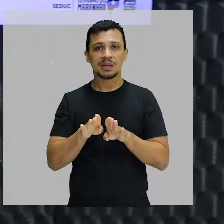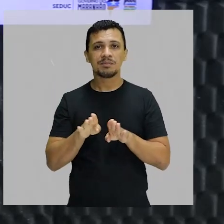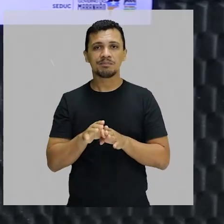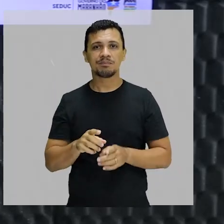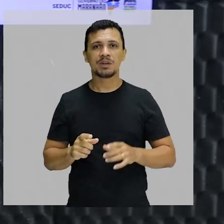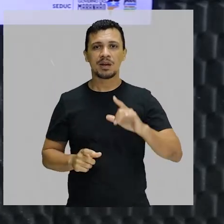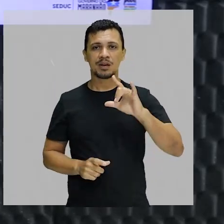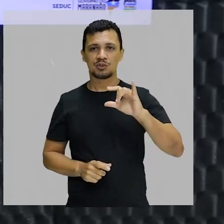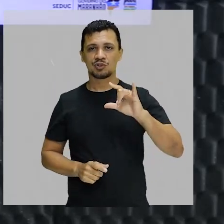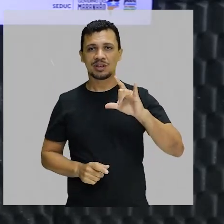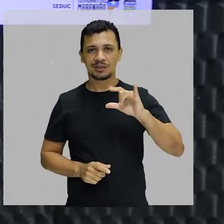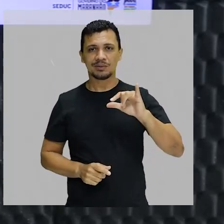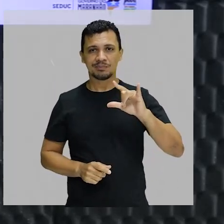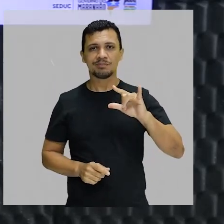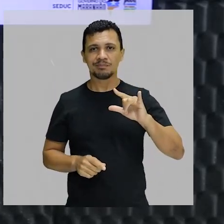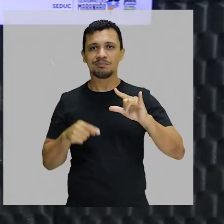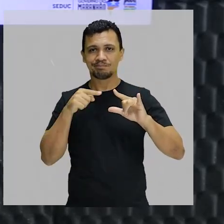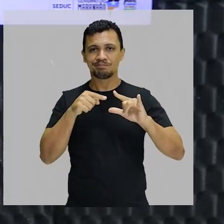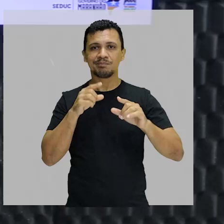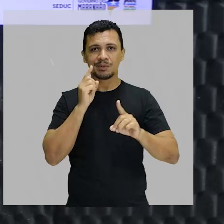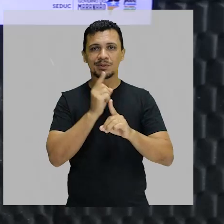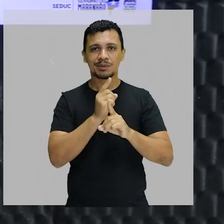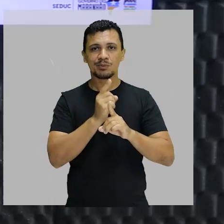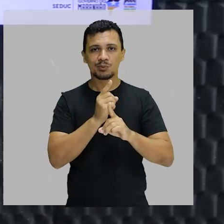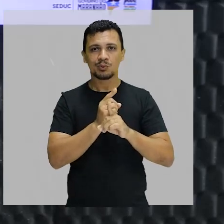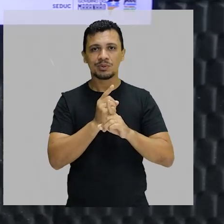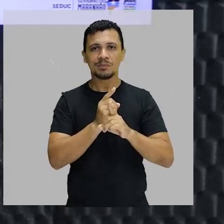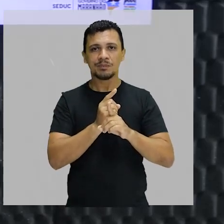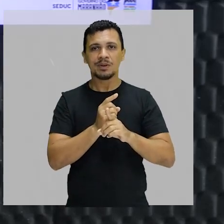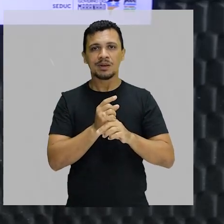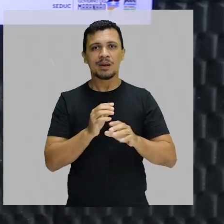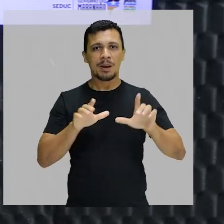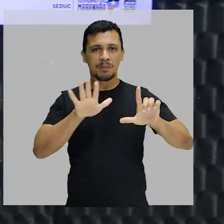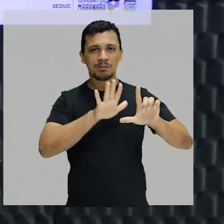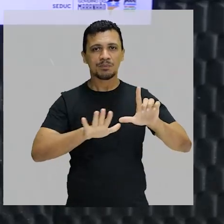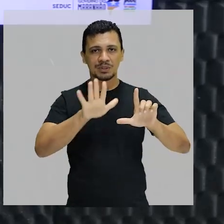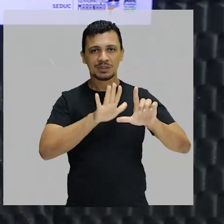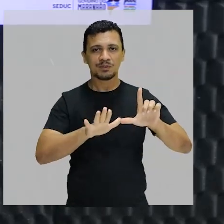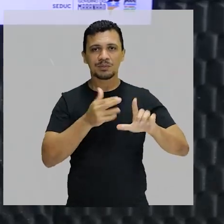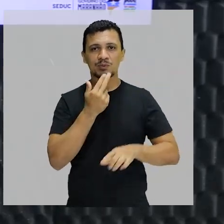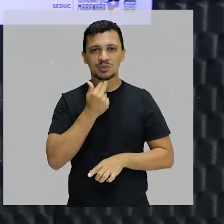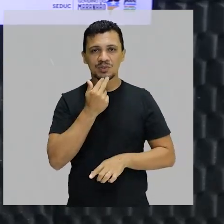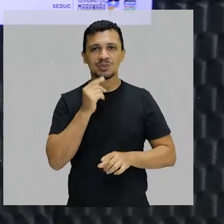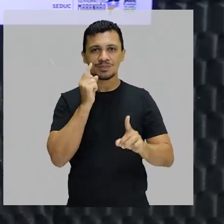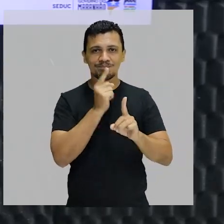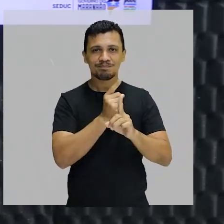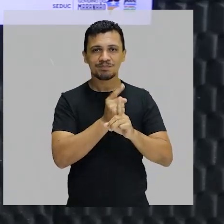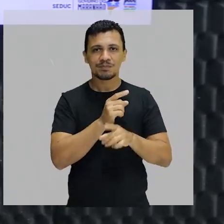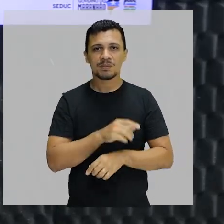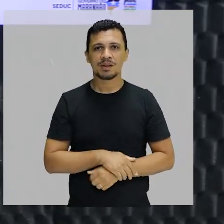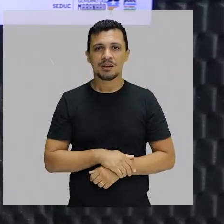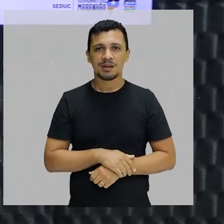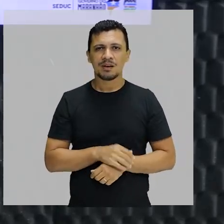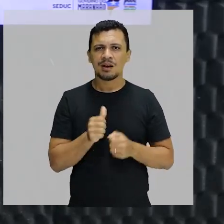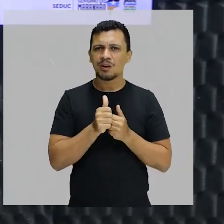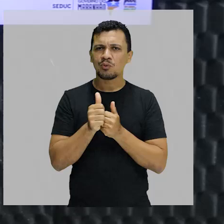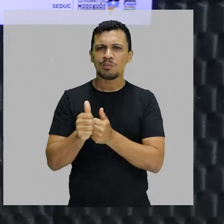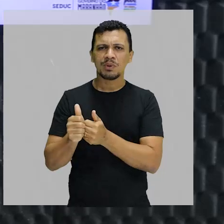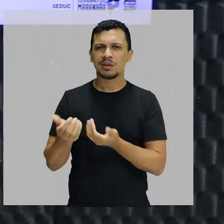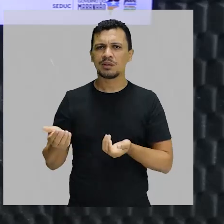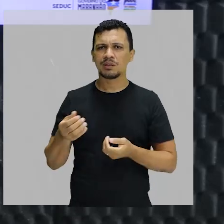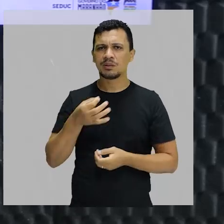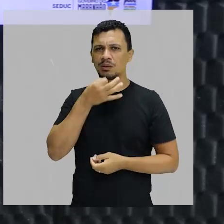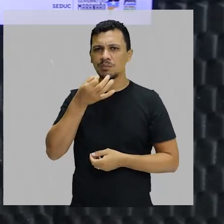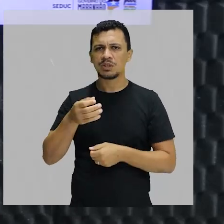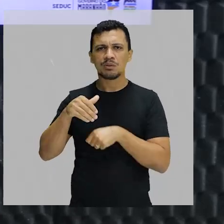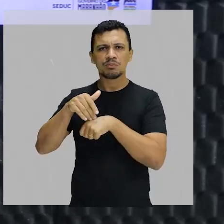tá? @plataforma Gonçalves Dias. Lá tem muita dica também para vocês. Nos acompanhem, deem sugestões